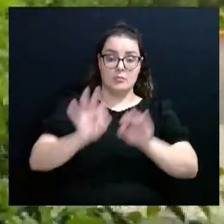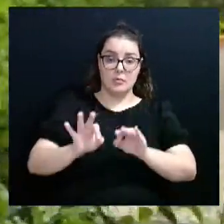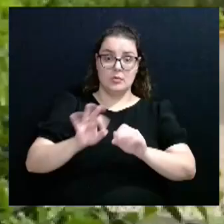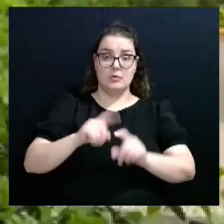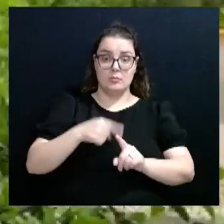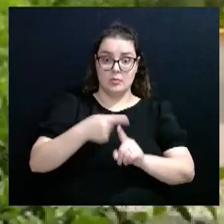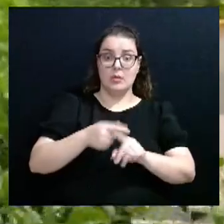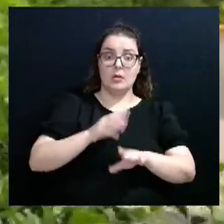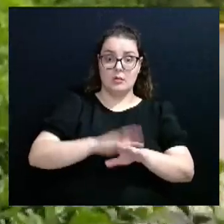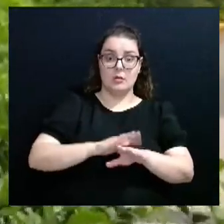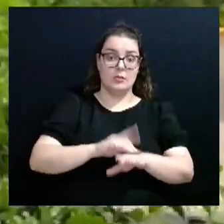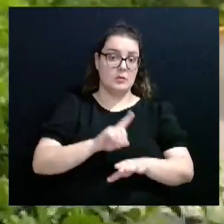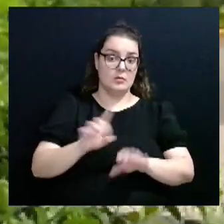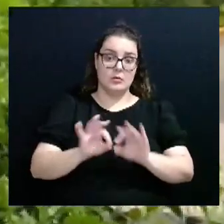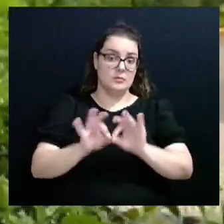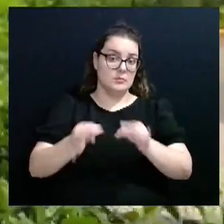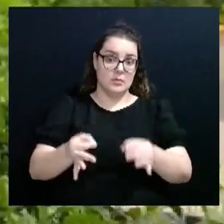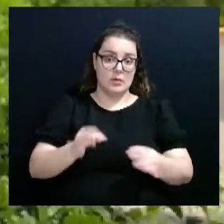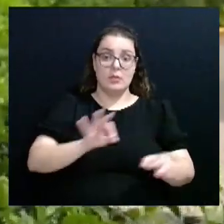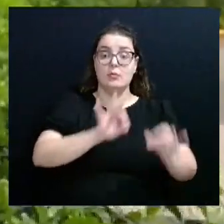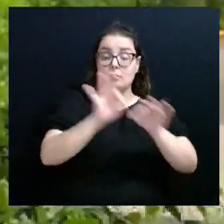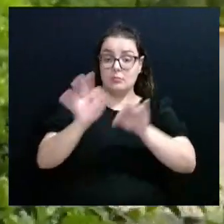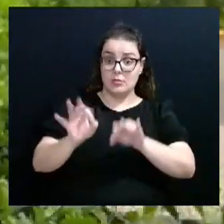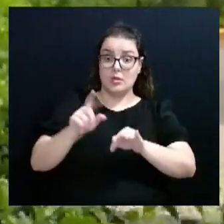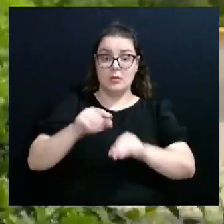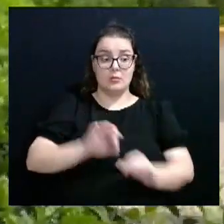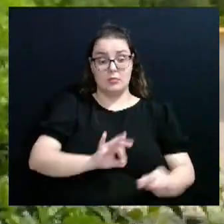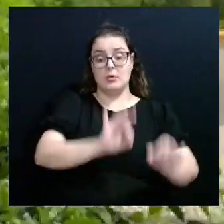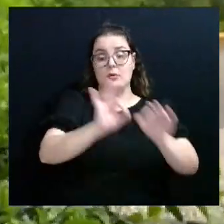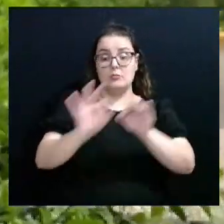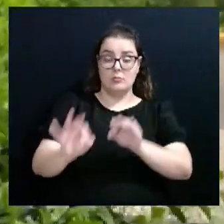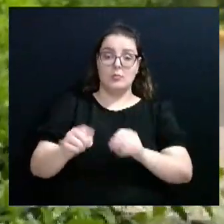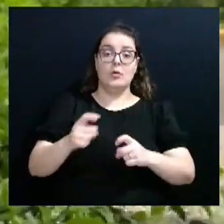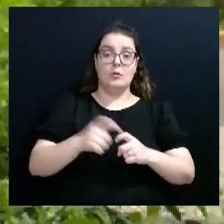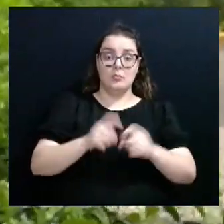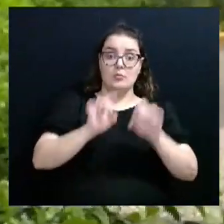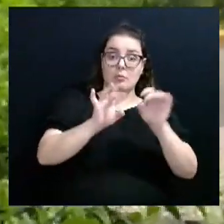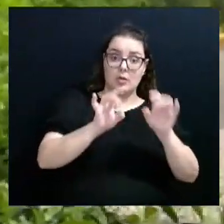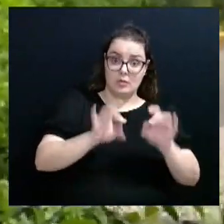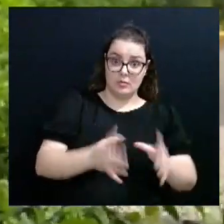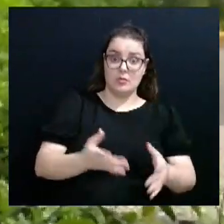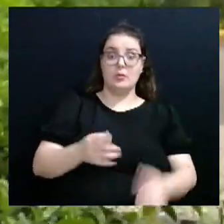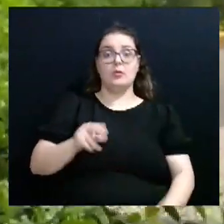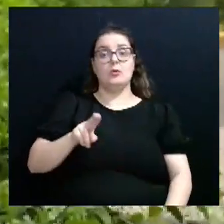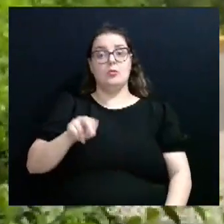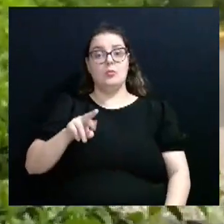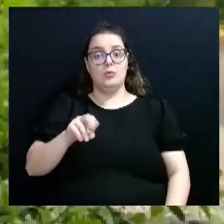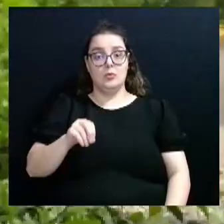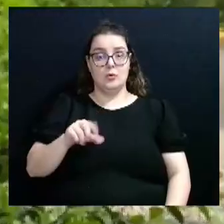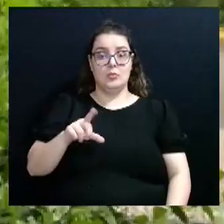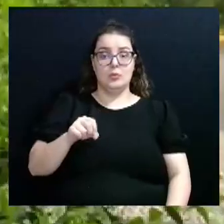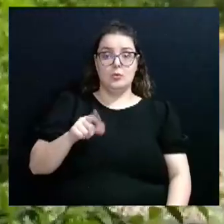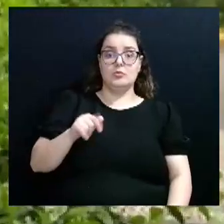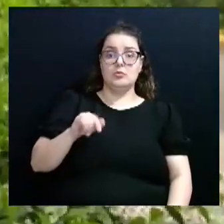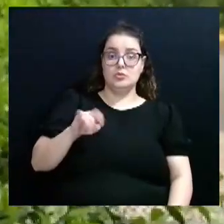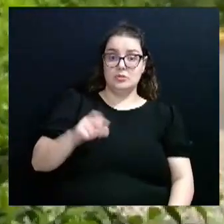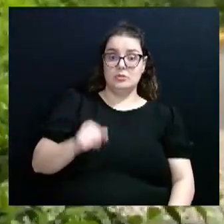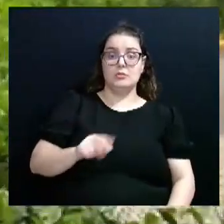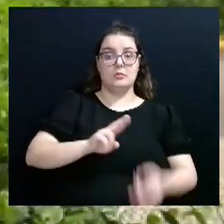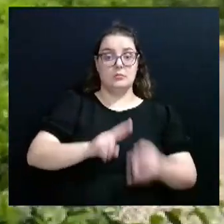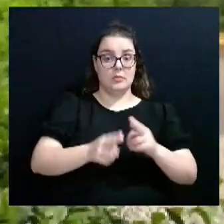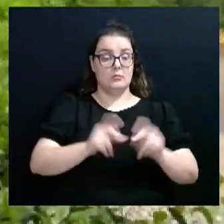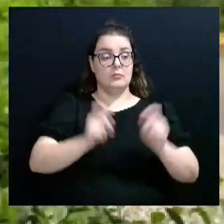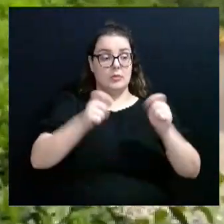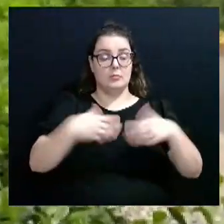simplesmente acompanhar, mas é acompanhar por um médico especialista, urologista, que é habilitado e capacitado para o tratamento